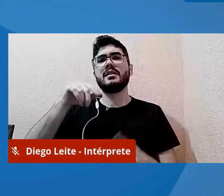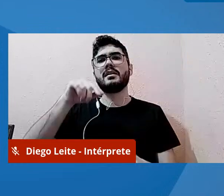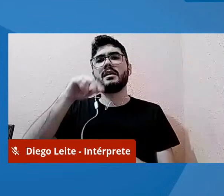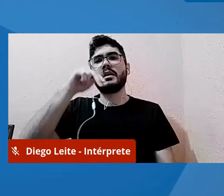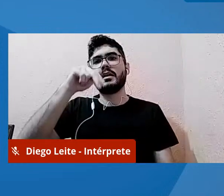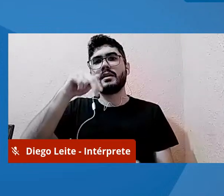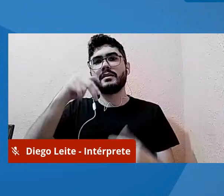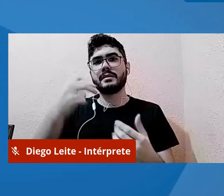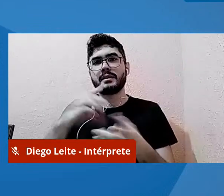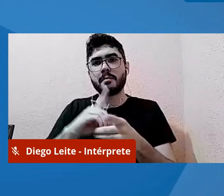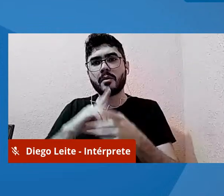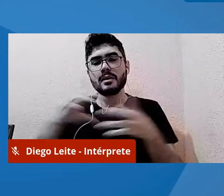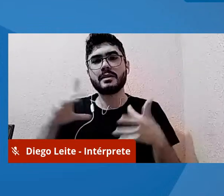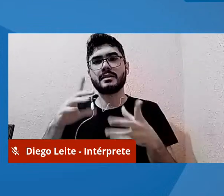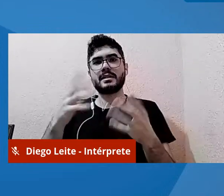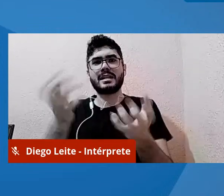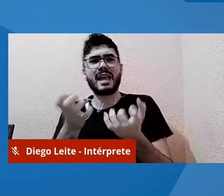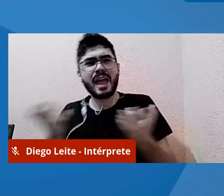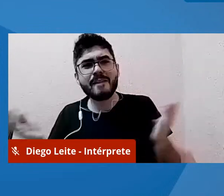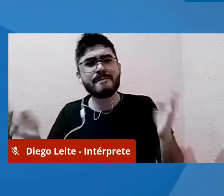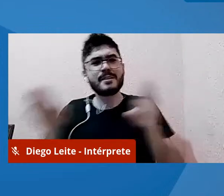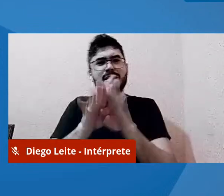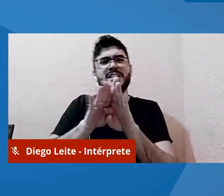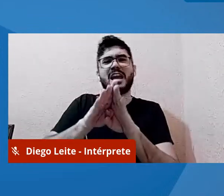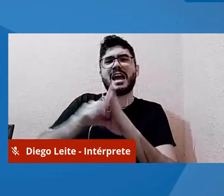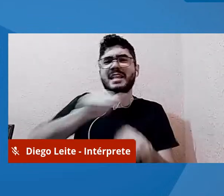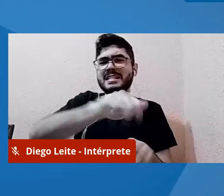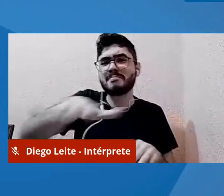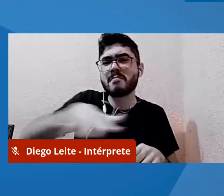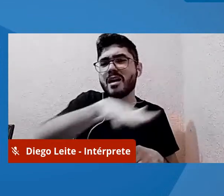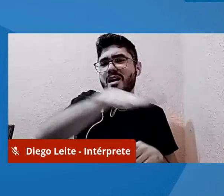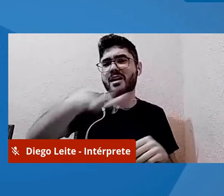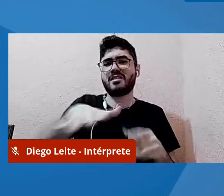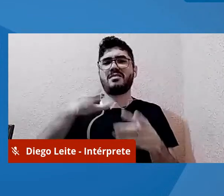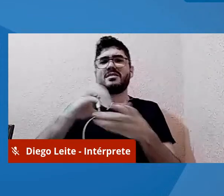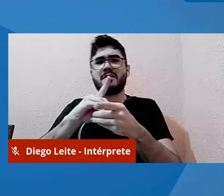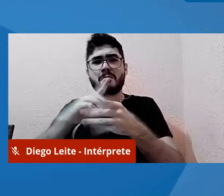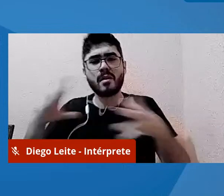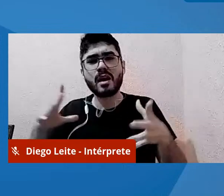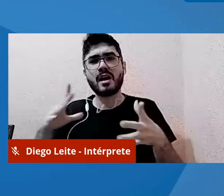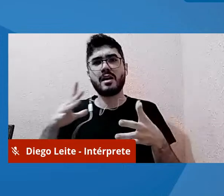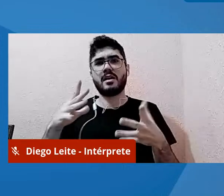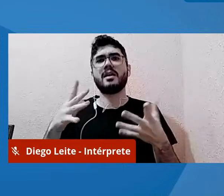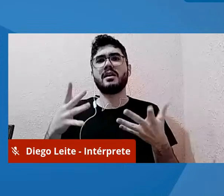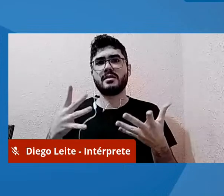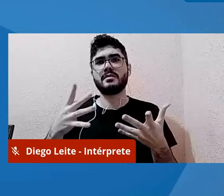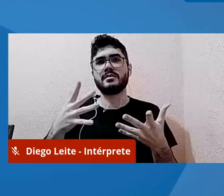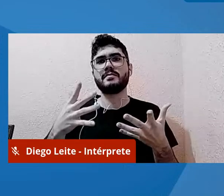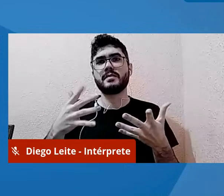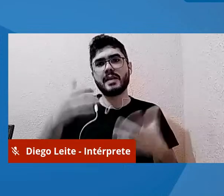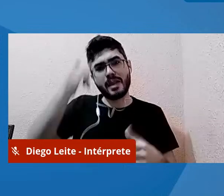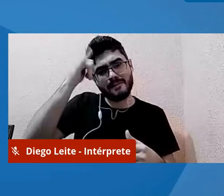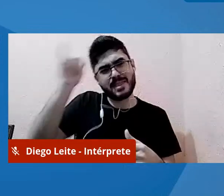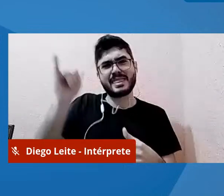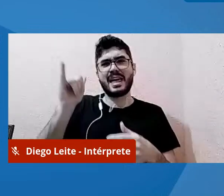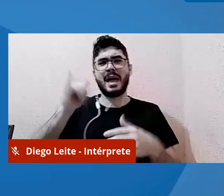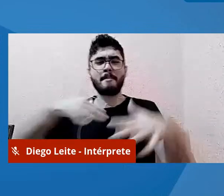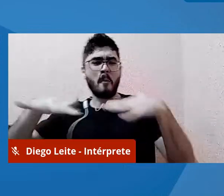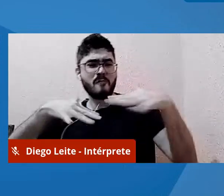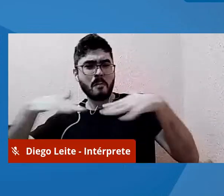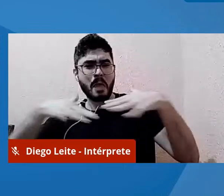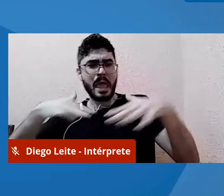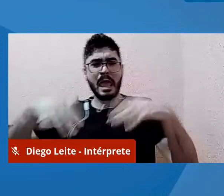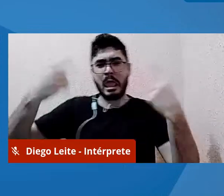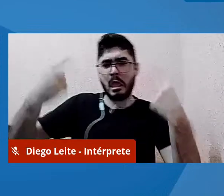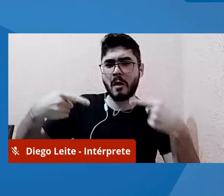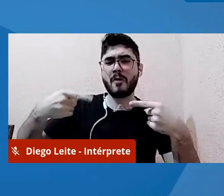democráticas, para fechar os espaços democráticos, para impedir que possa existir uma oposição. O objetivo dele é